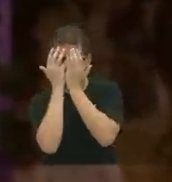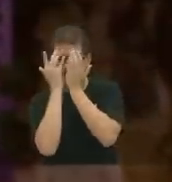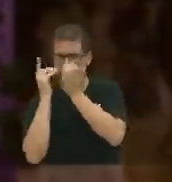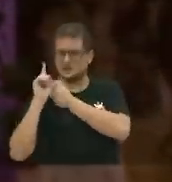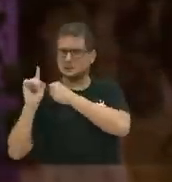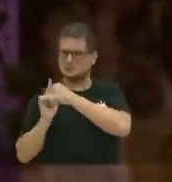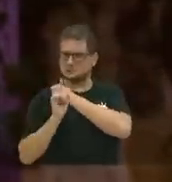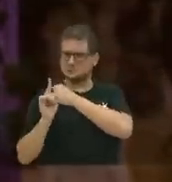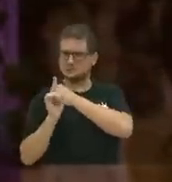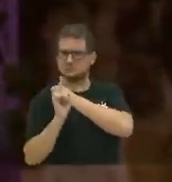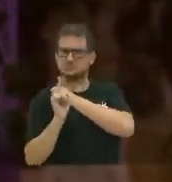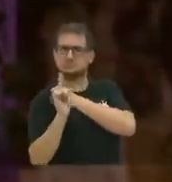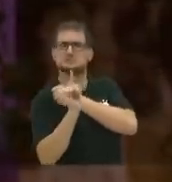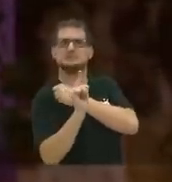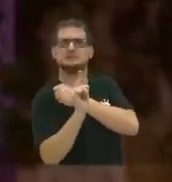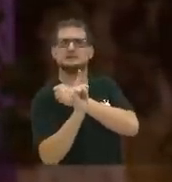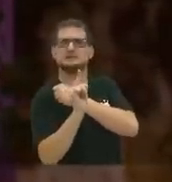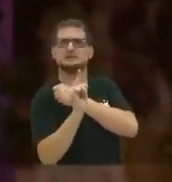mulher,